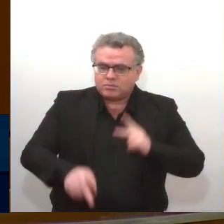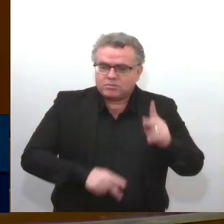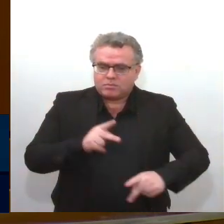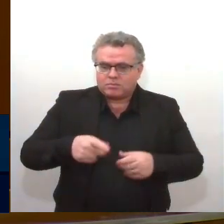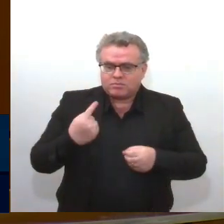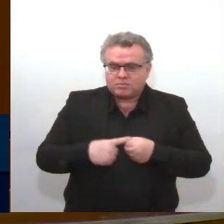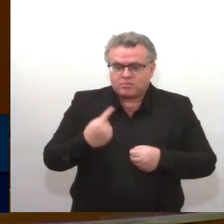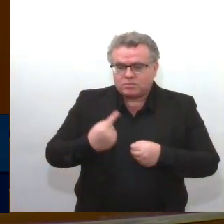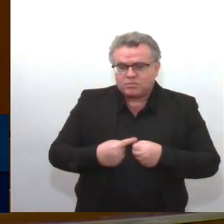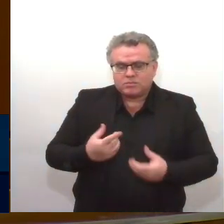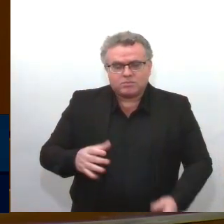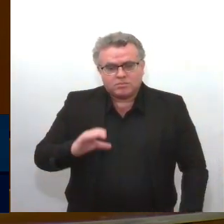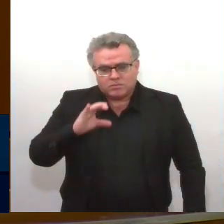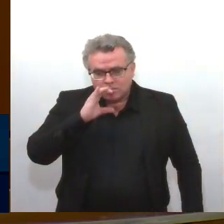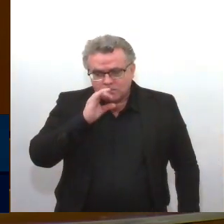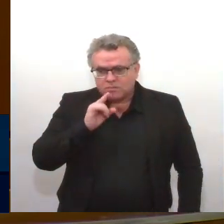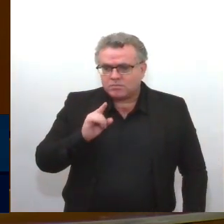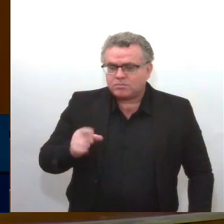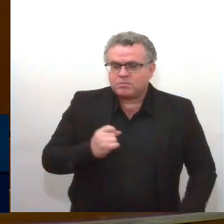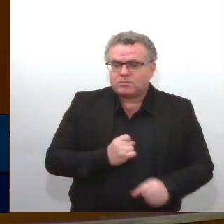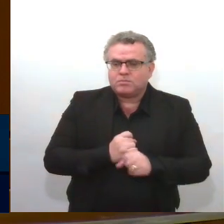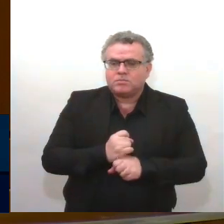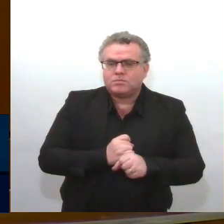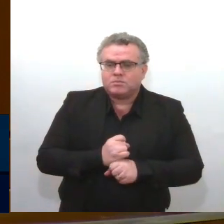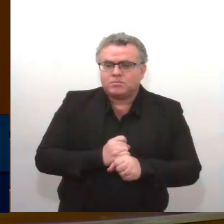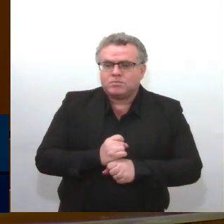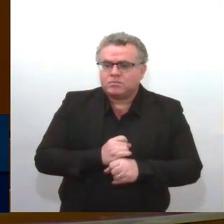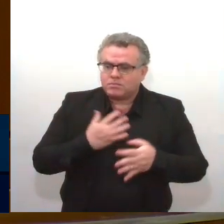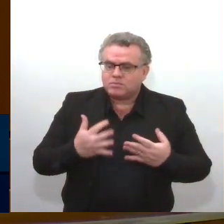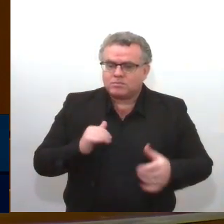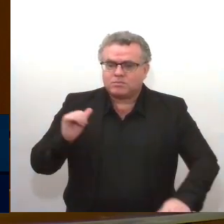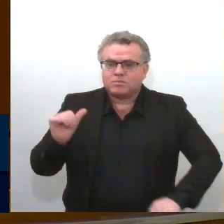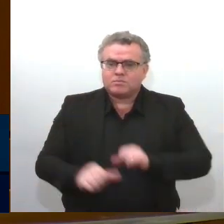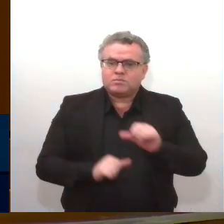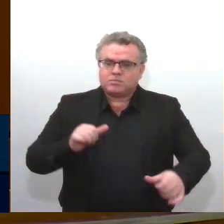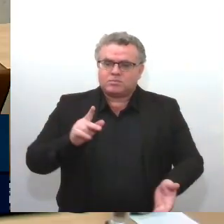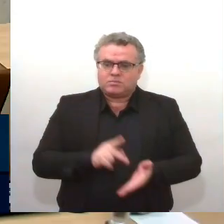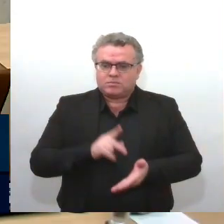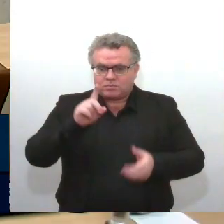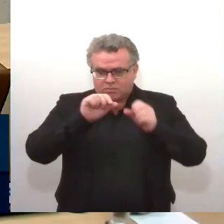anos espera por mudança e mudança de verdade Deus abençoe um forte